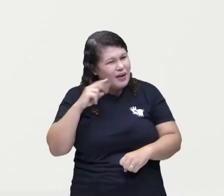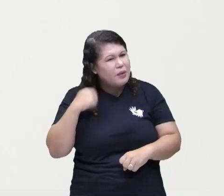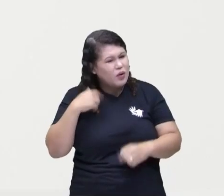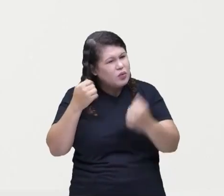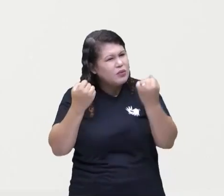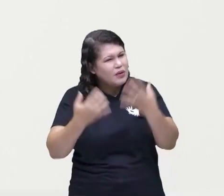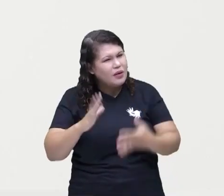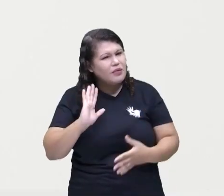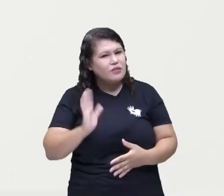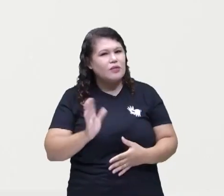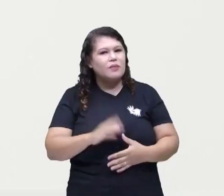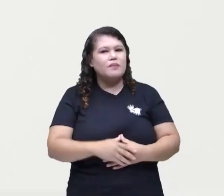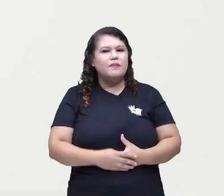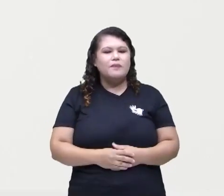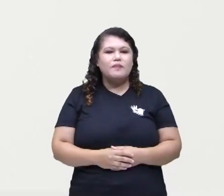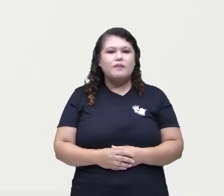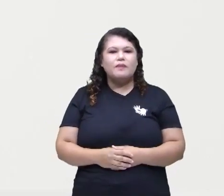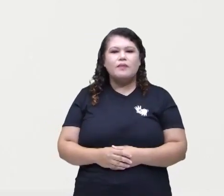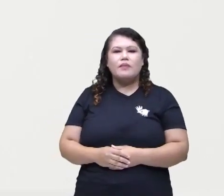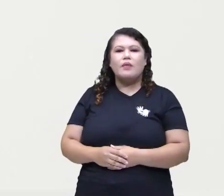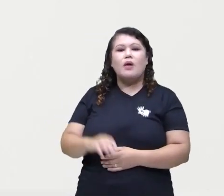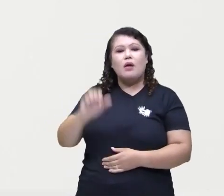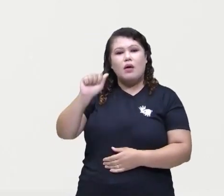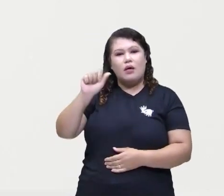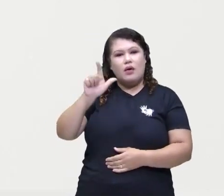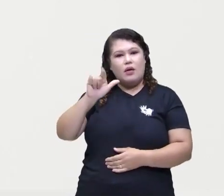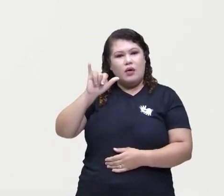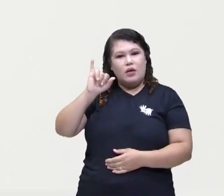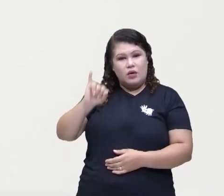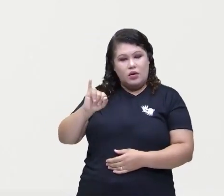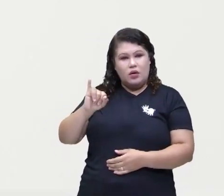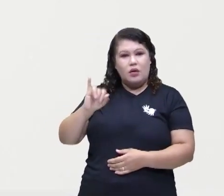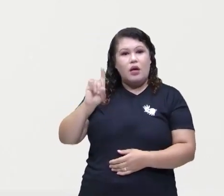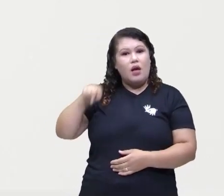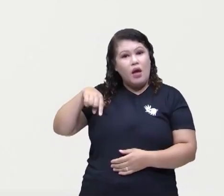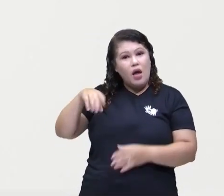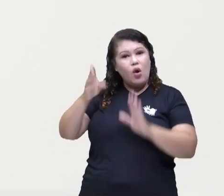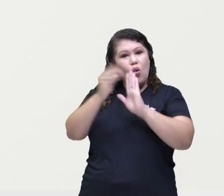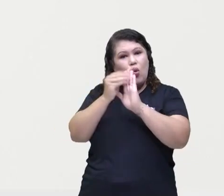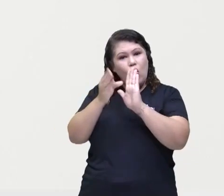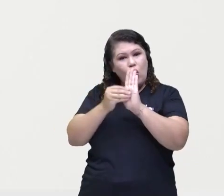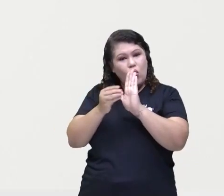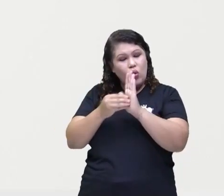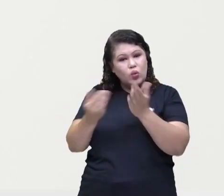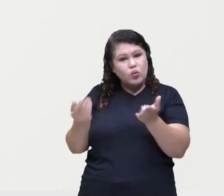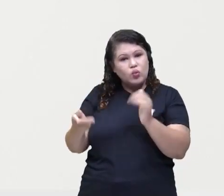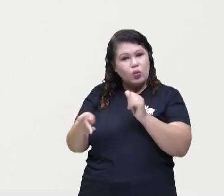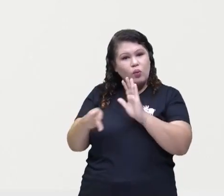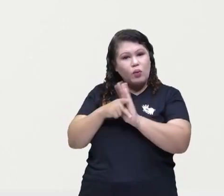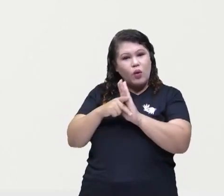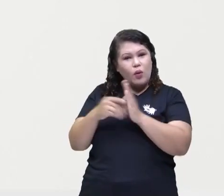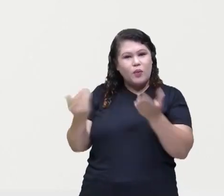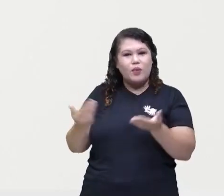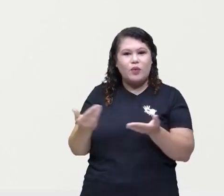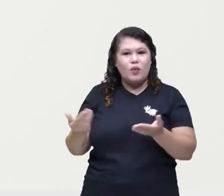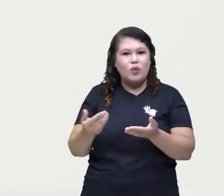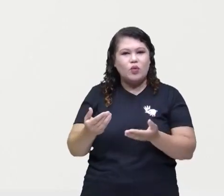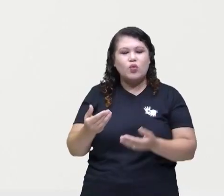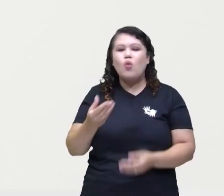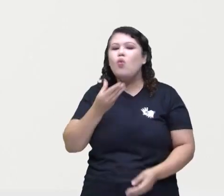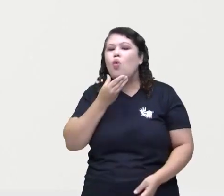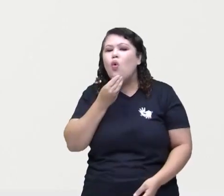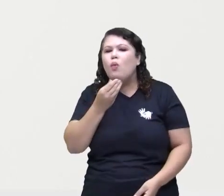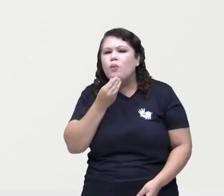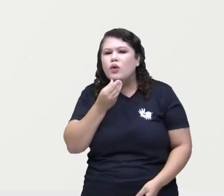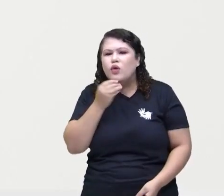expliquei? E ali é o que? É o nosso conteúdo de hoje. Olha só para onde o menino ele está apontando, ó,